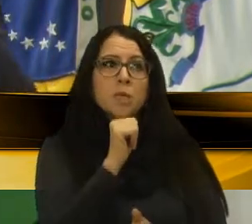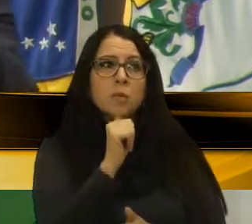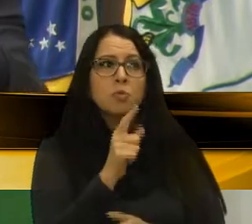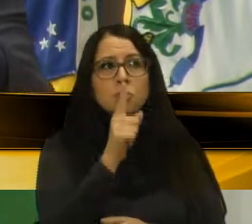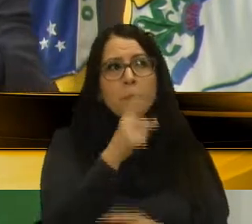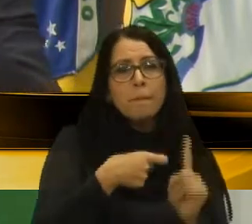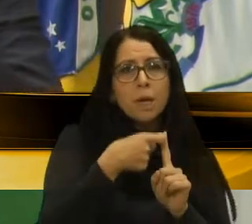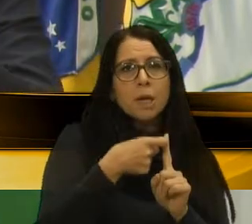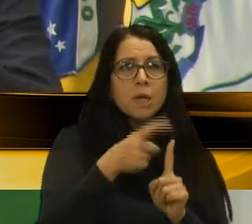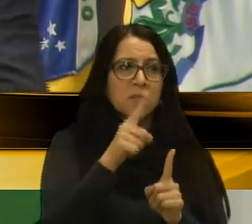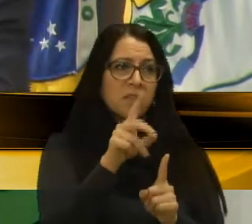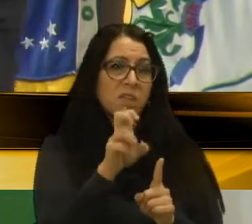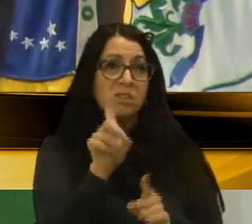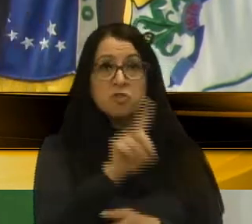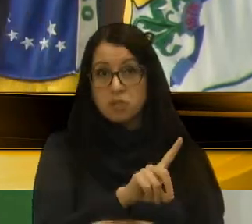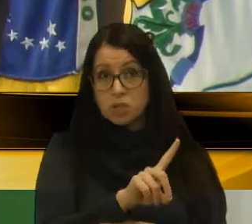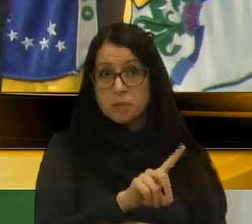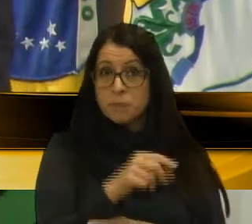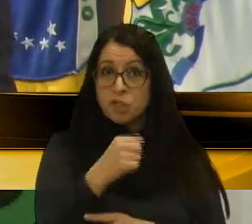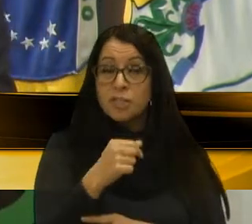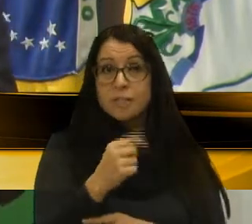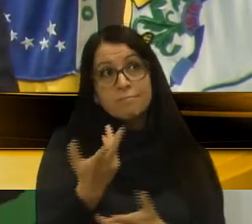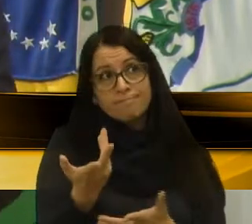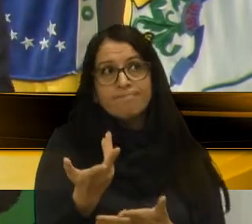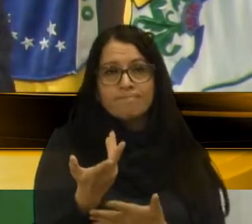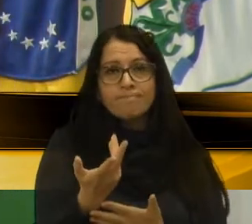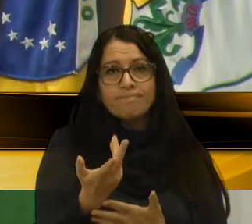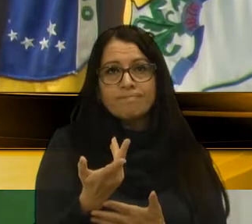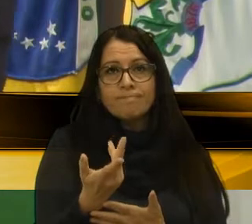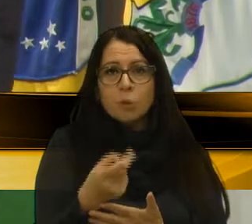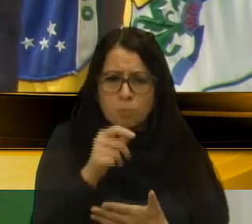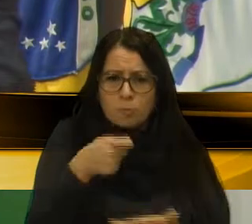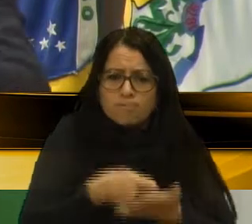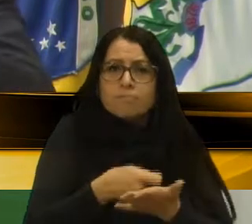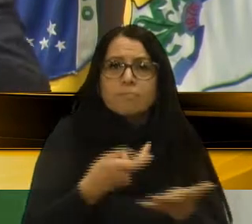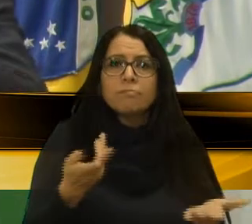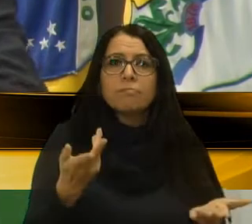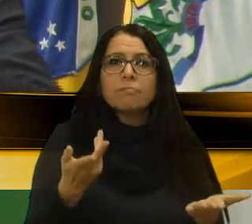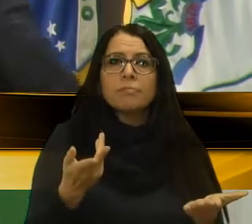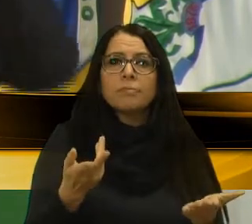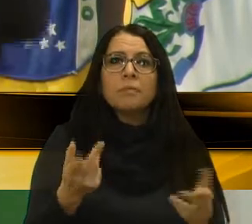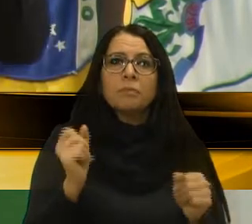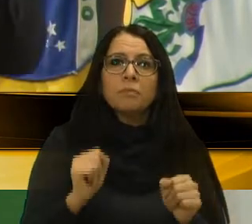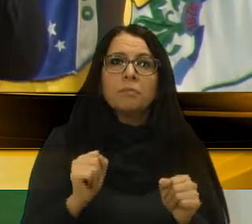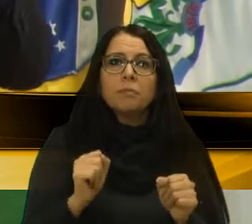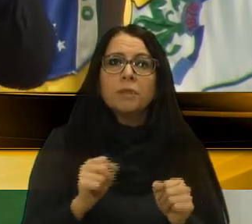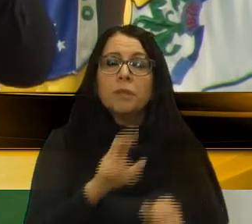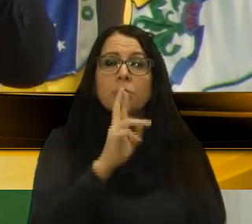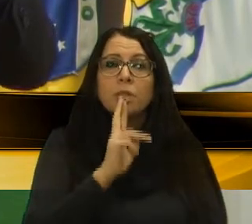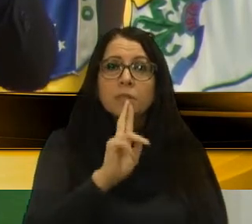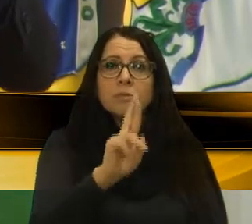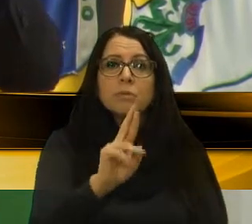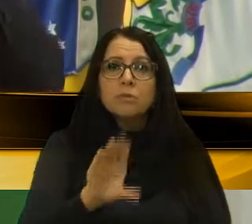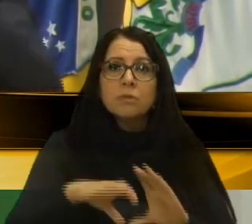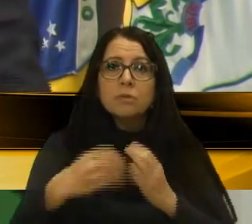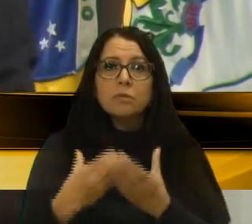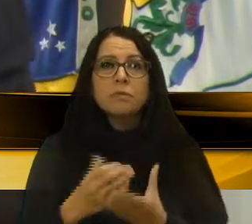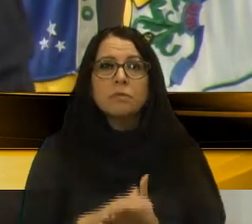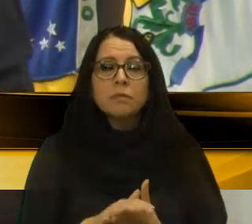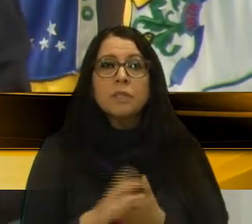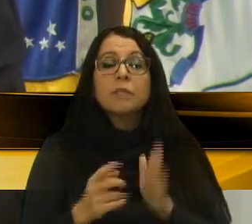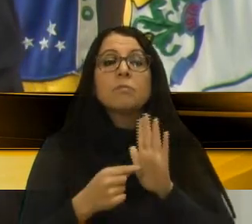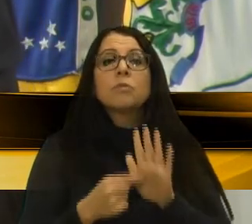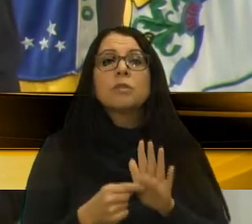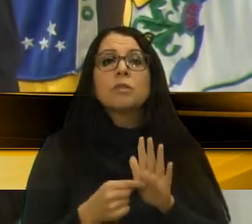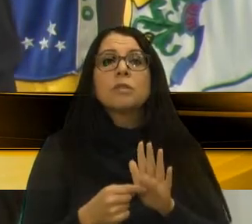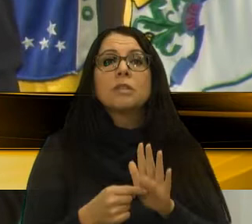15 dias, mas teria que ser um remédio um pouco duro para que a gente possa dar uma resposta para a comunidade e demonstrar